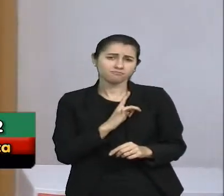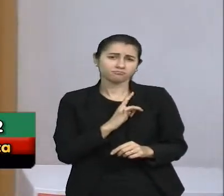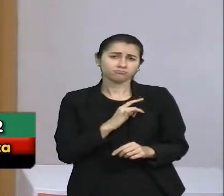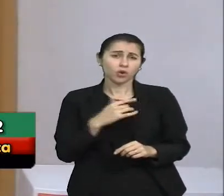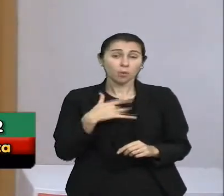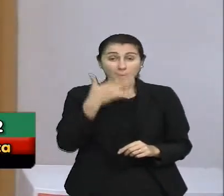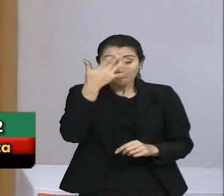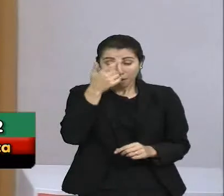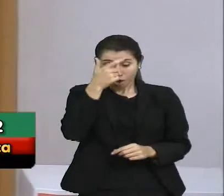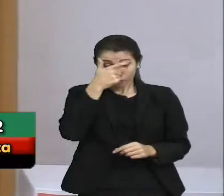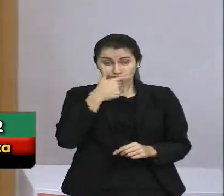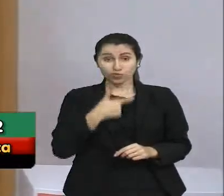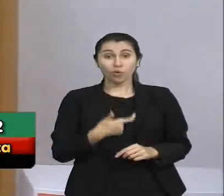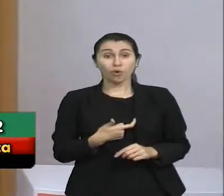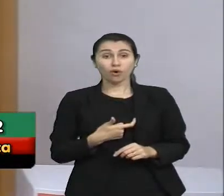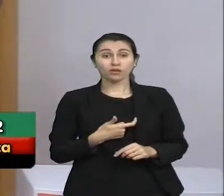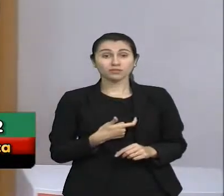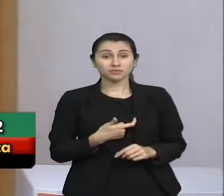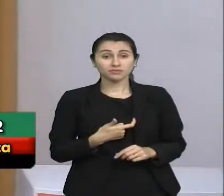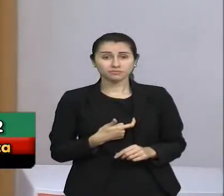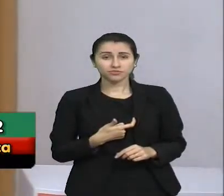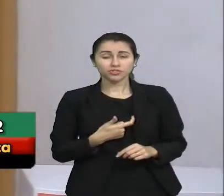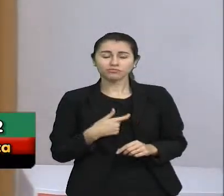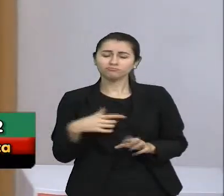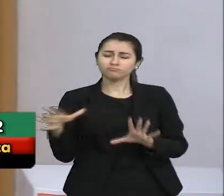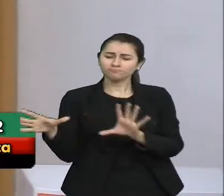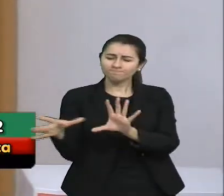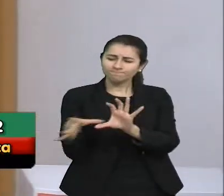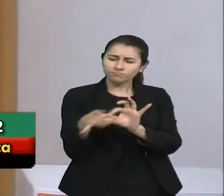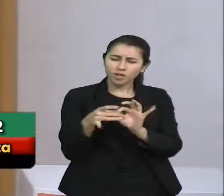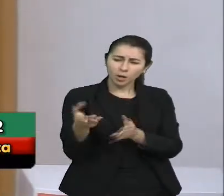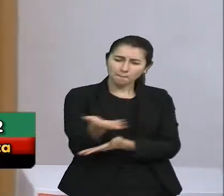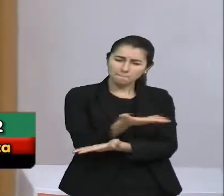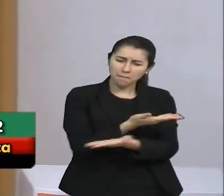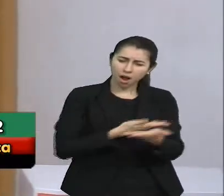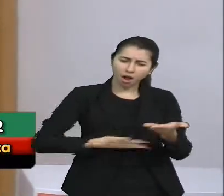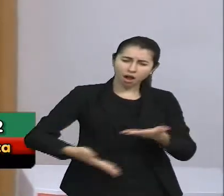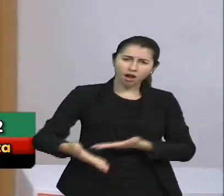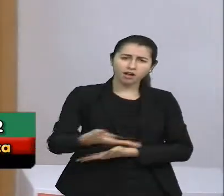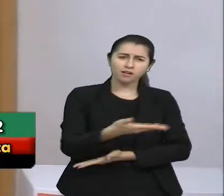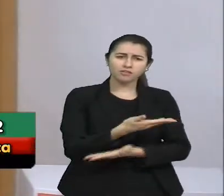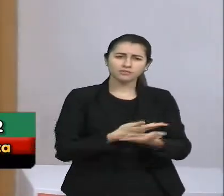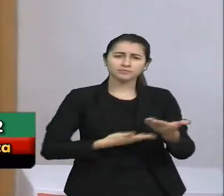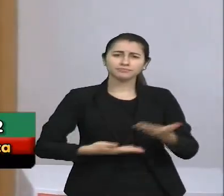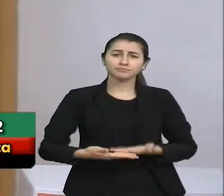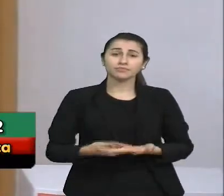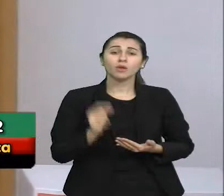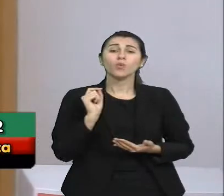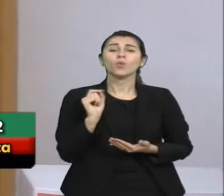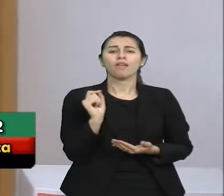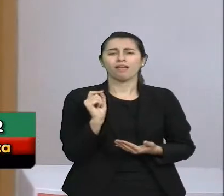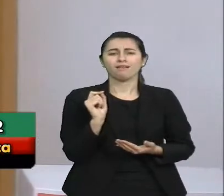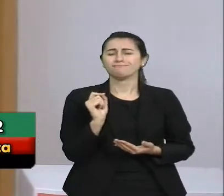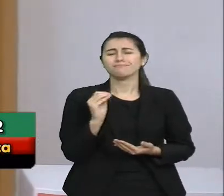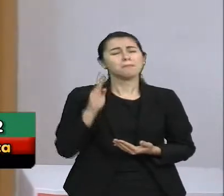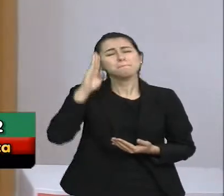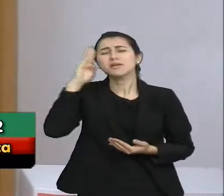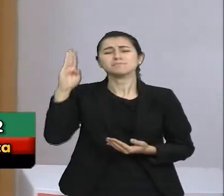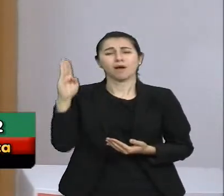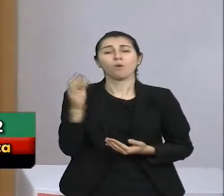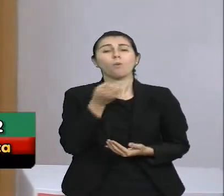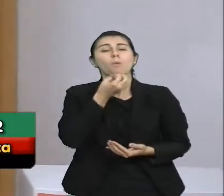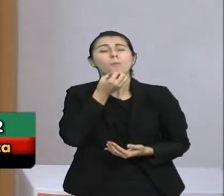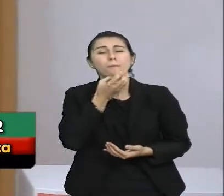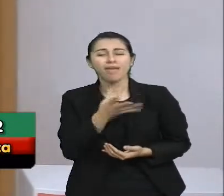e pessoas de nos associarmos com o bem, para o bem comum. Então,